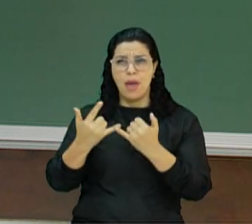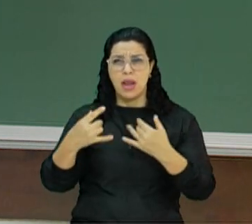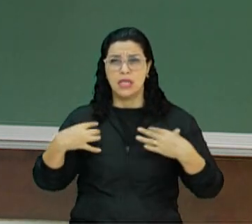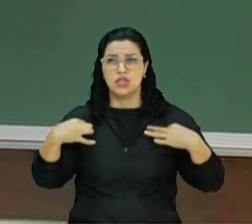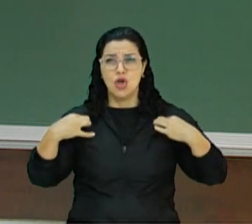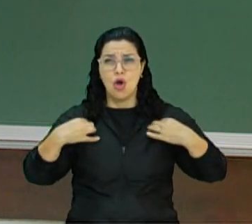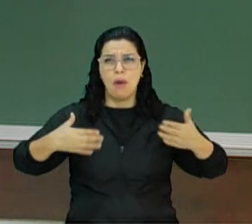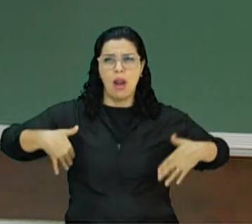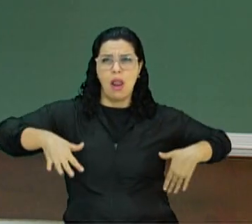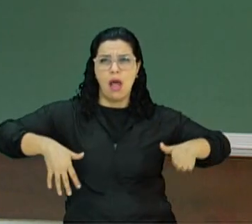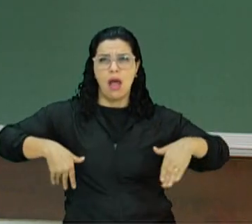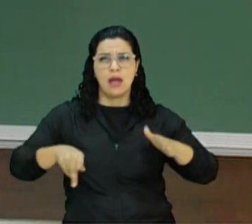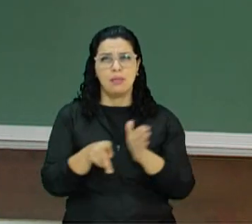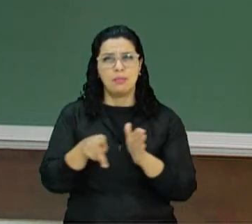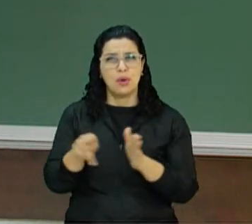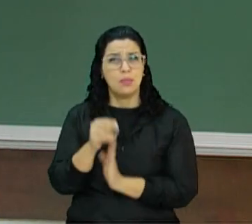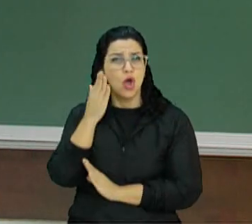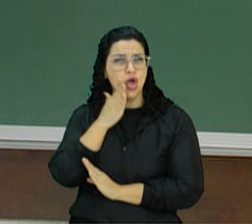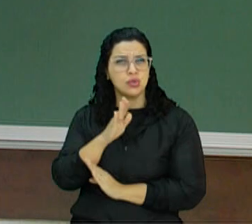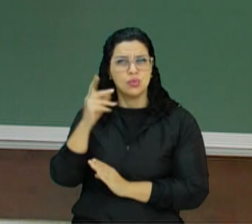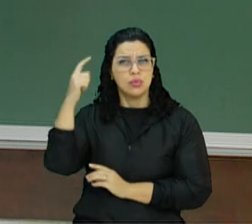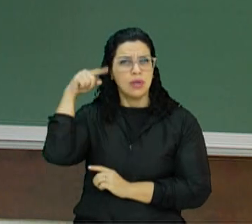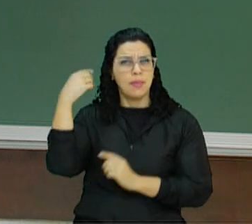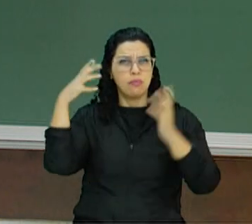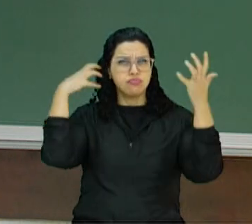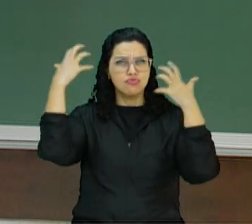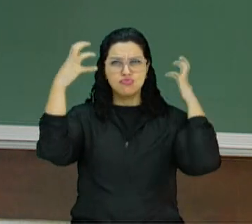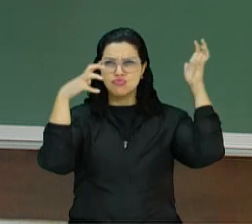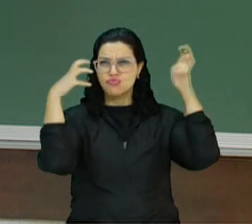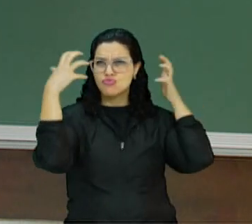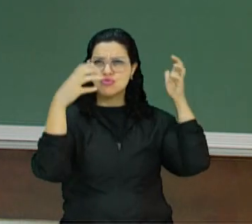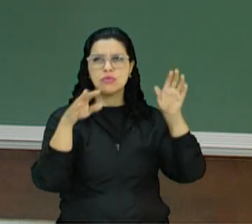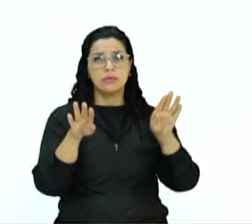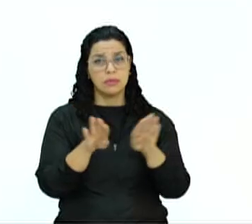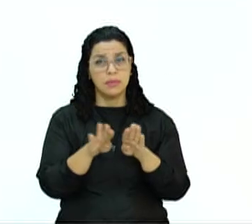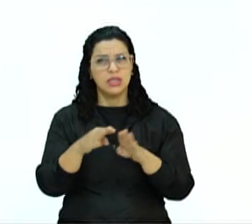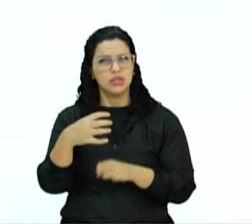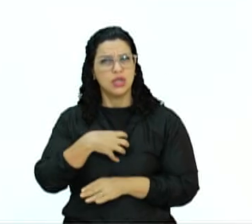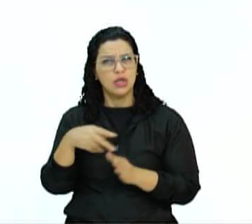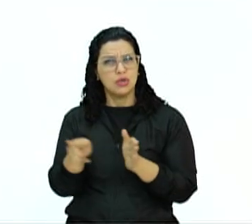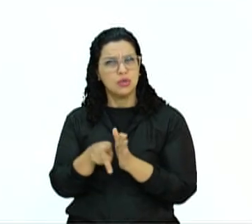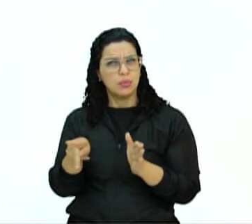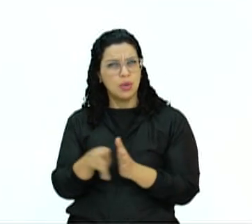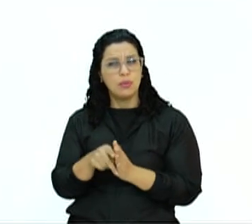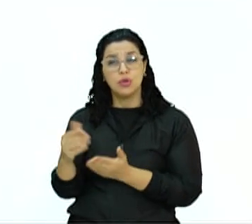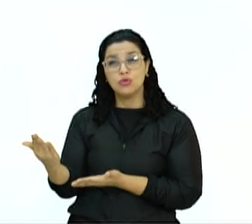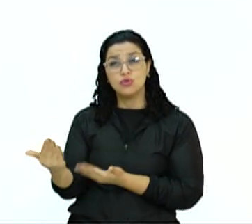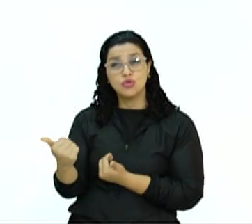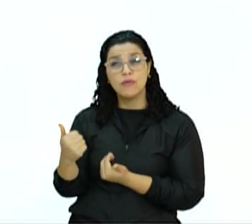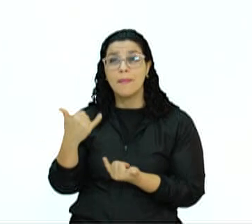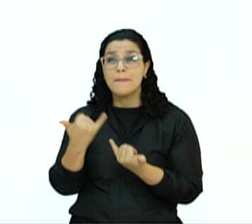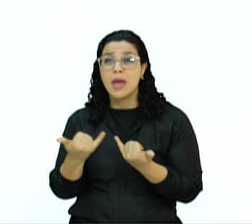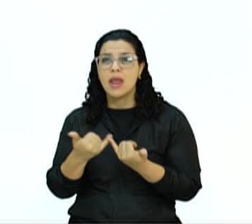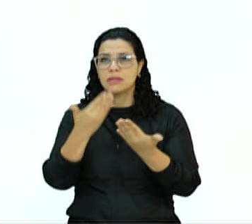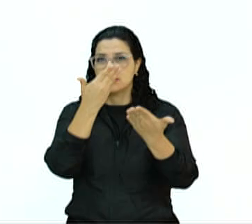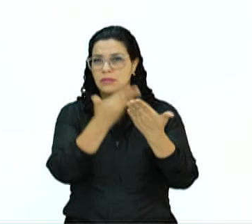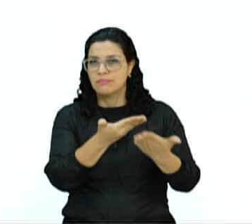largo blusão azul marinho, cabelos crescidos e desalinhados, tinha um jeito jovial de estudante.